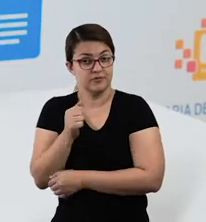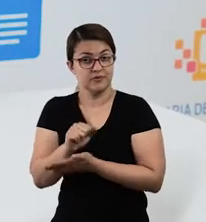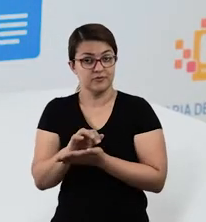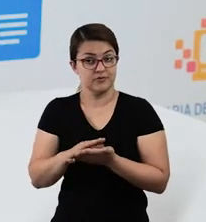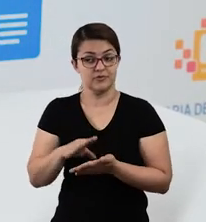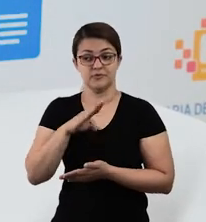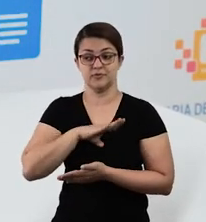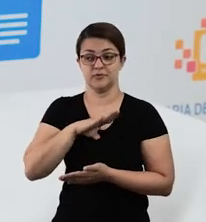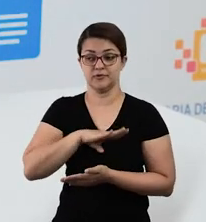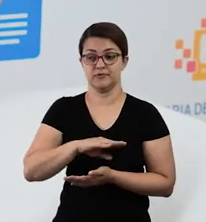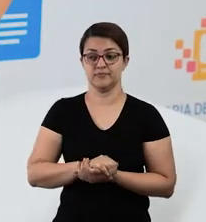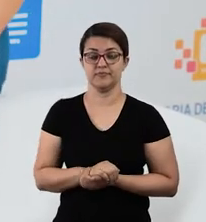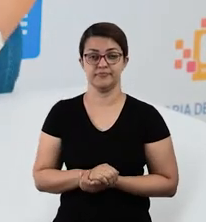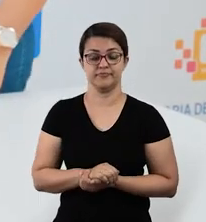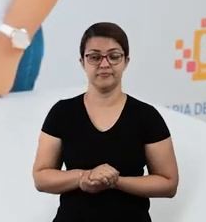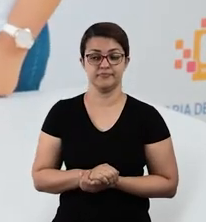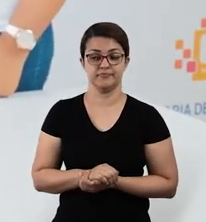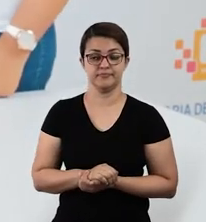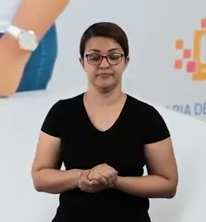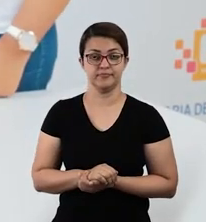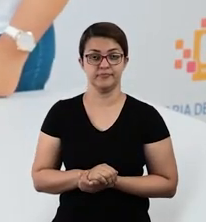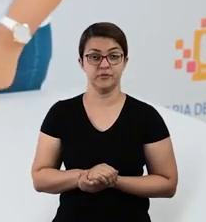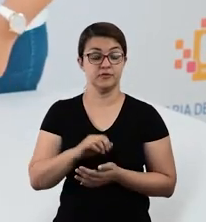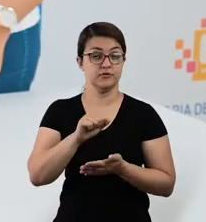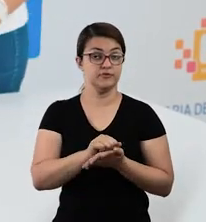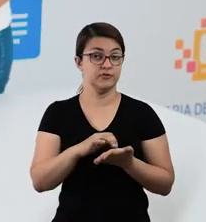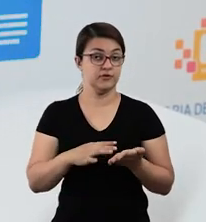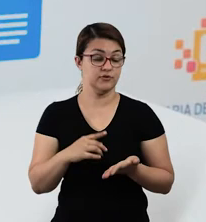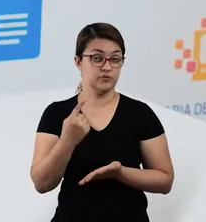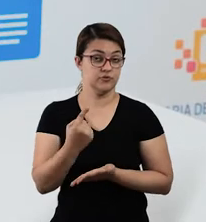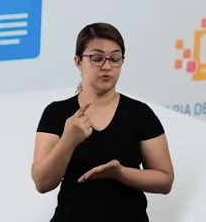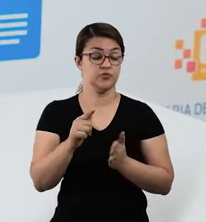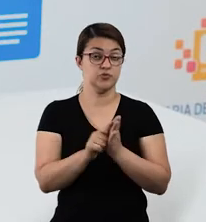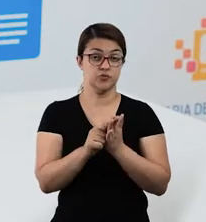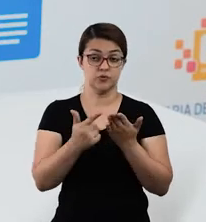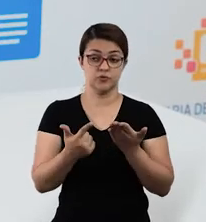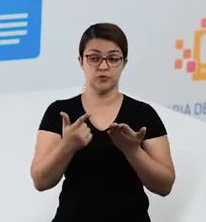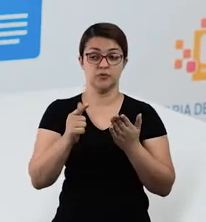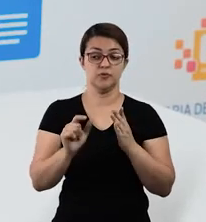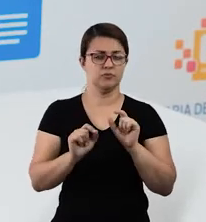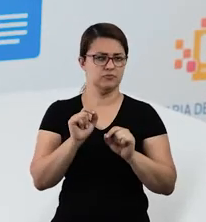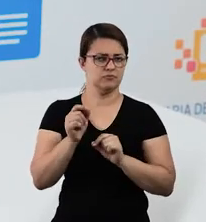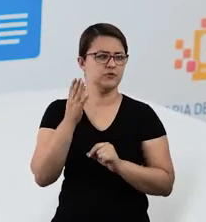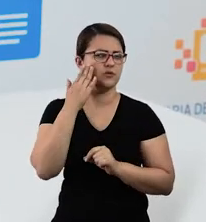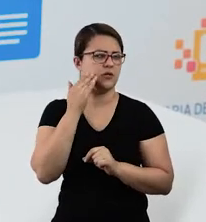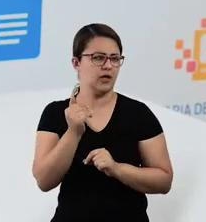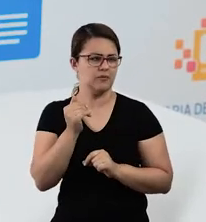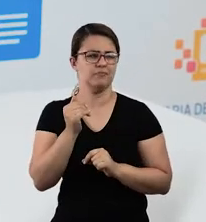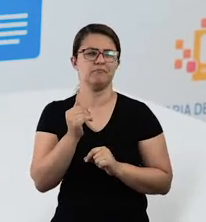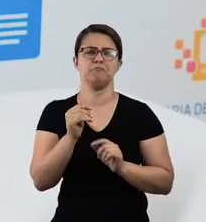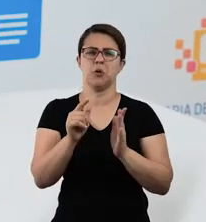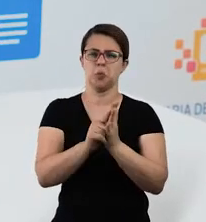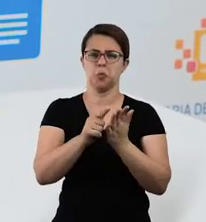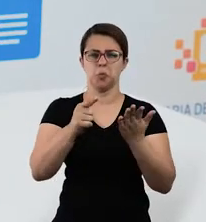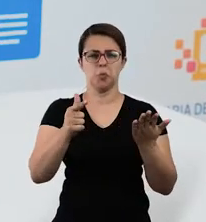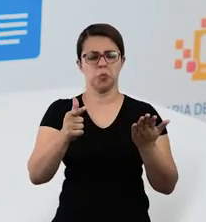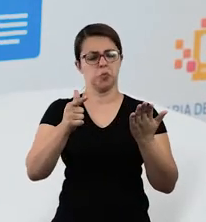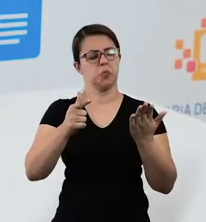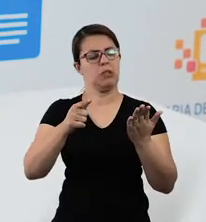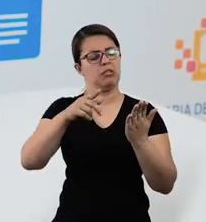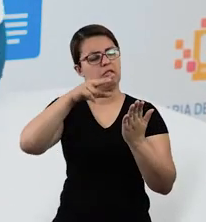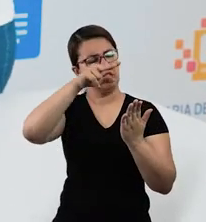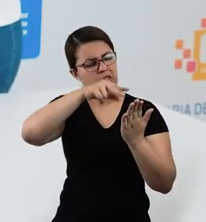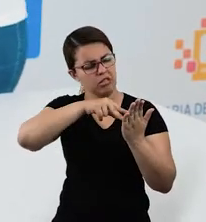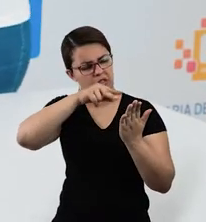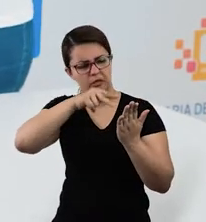atividade de língua portuguesa? Na atividade 1, nós vamos falar sobre o jornal. Você deve já conhecer aquele cadernão cheio